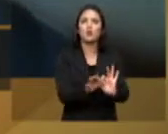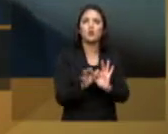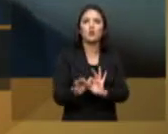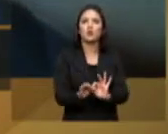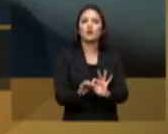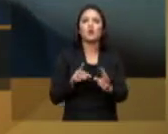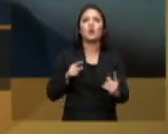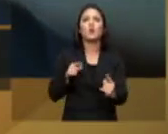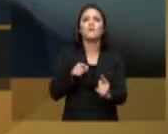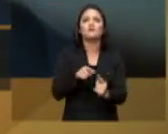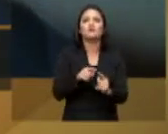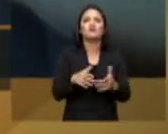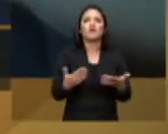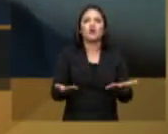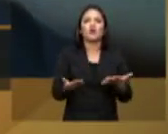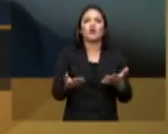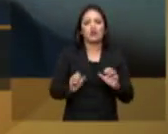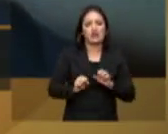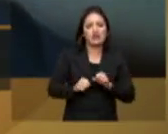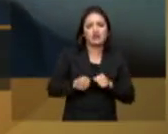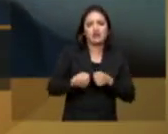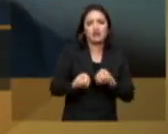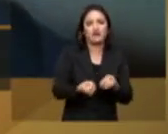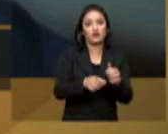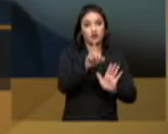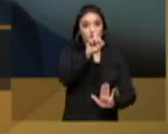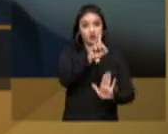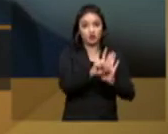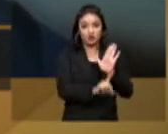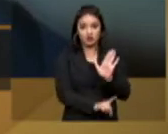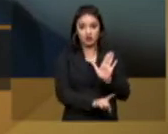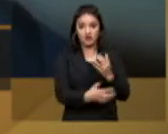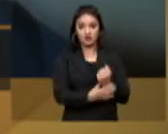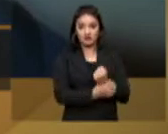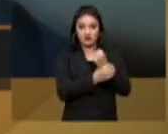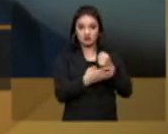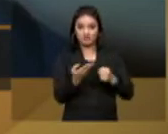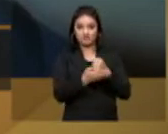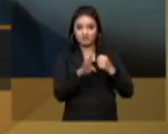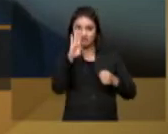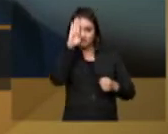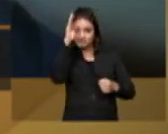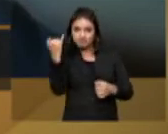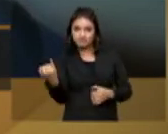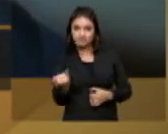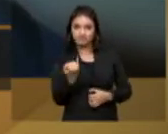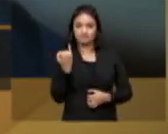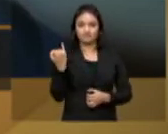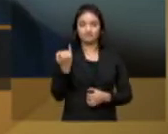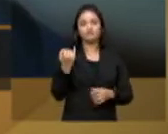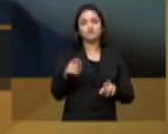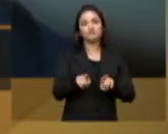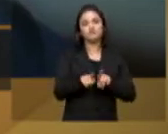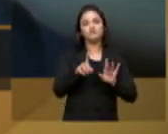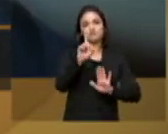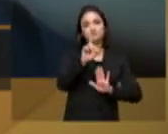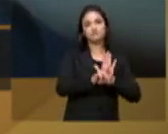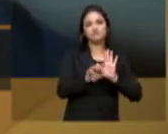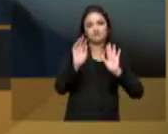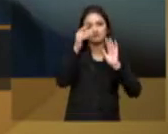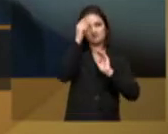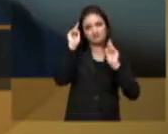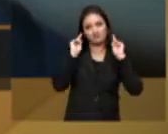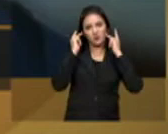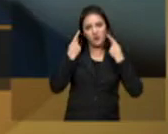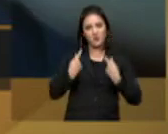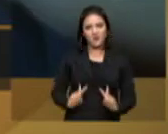defesa dos direitos e garantias fundamentais e dos direitos humanos. É